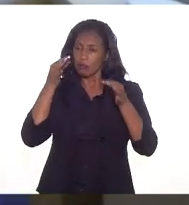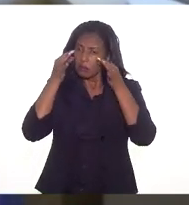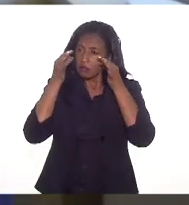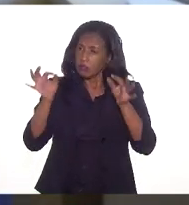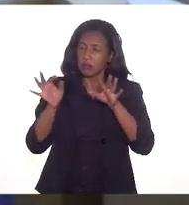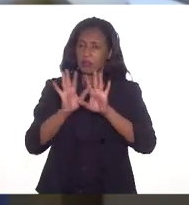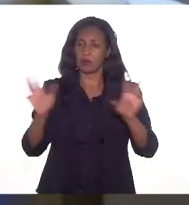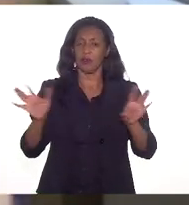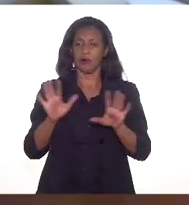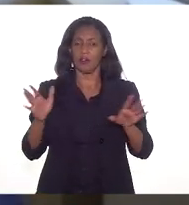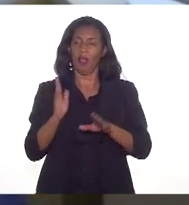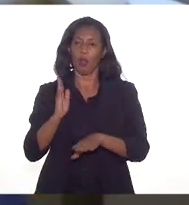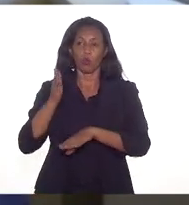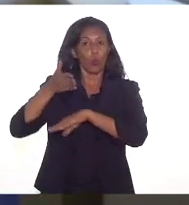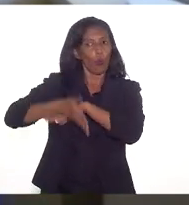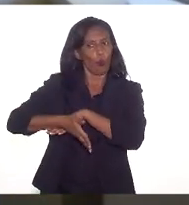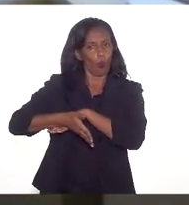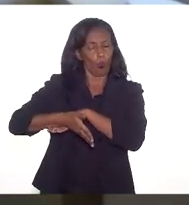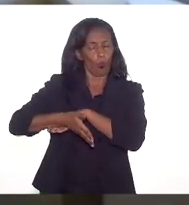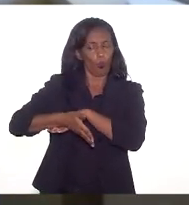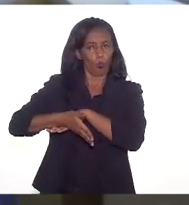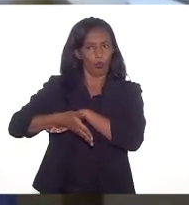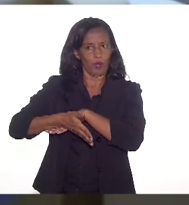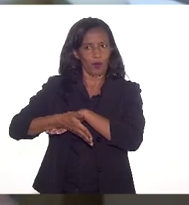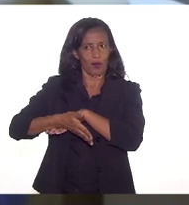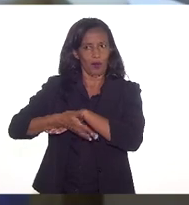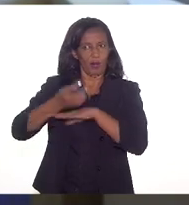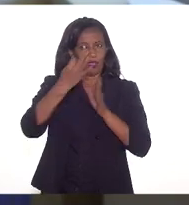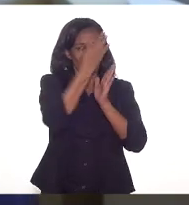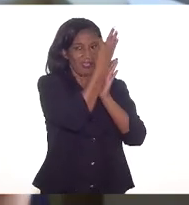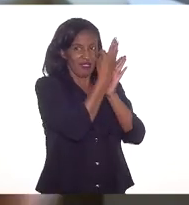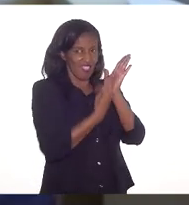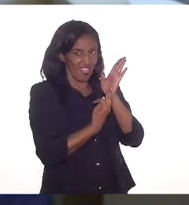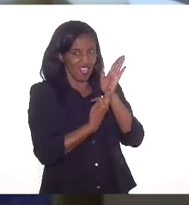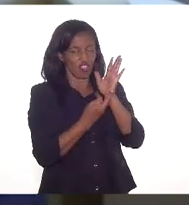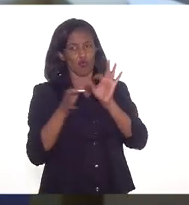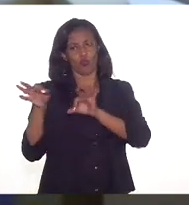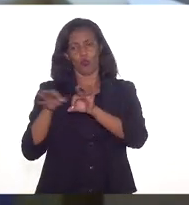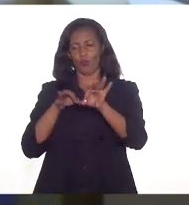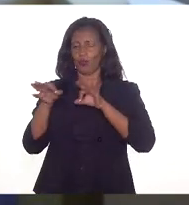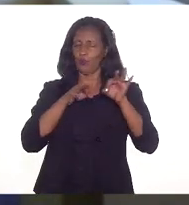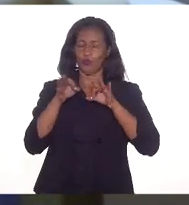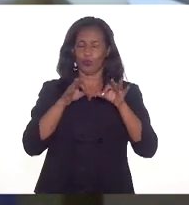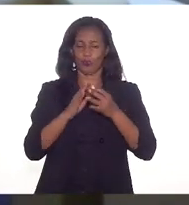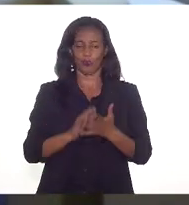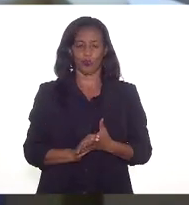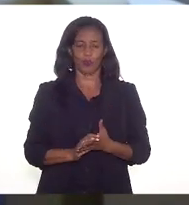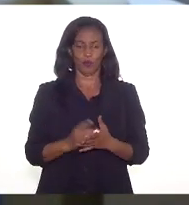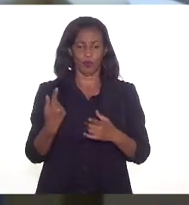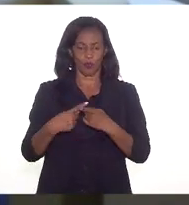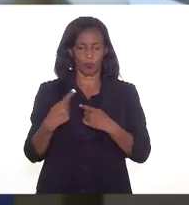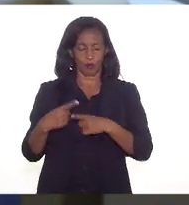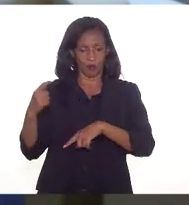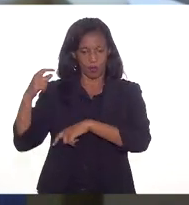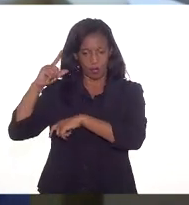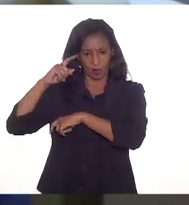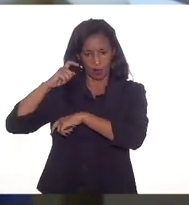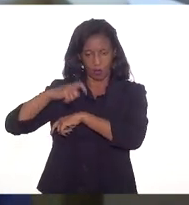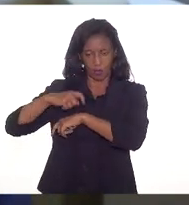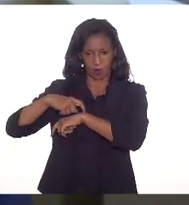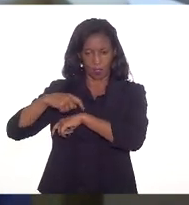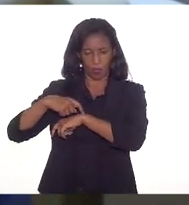né? Elas não entram no texto do projeto. Porque agora, na hora que o